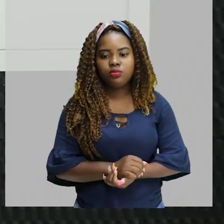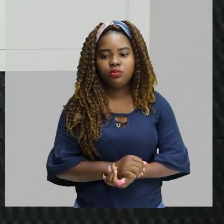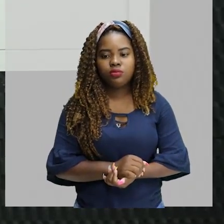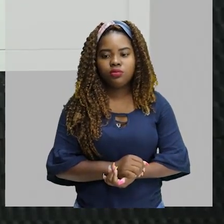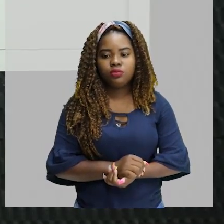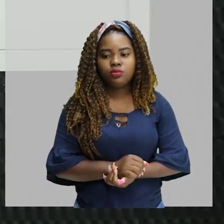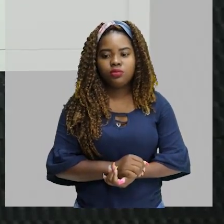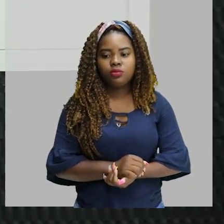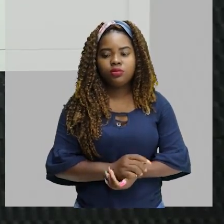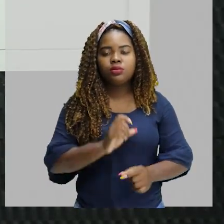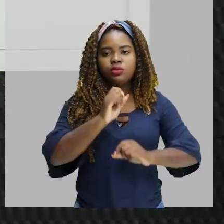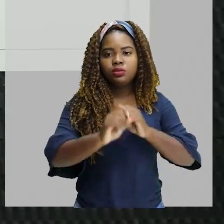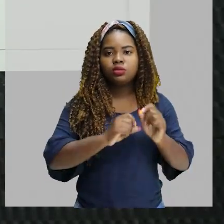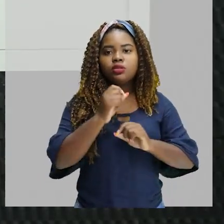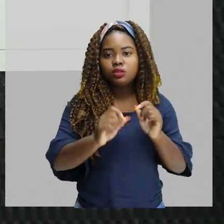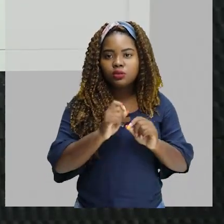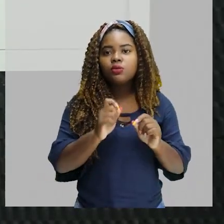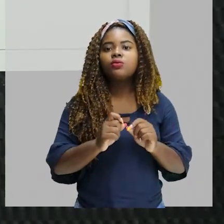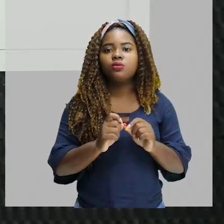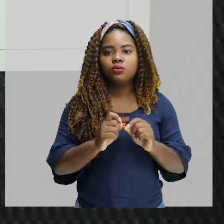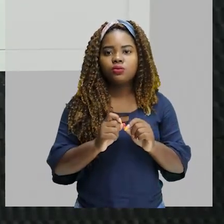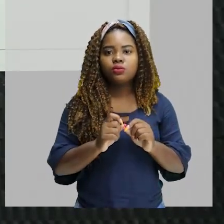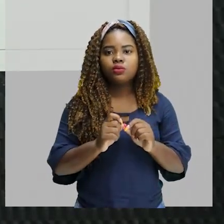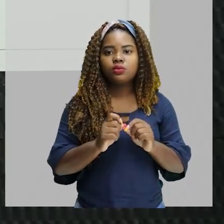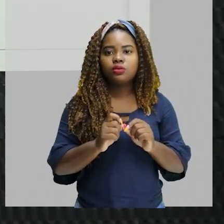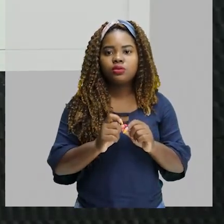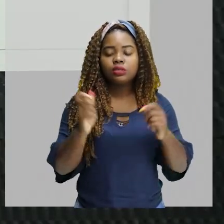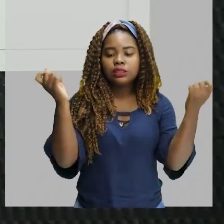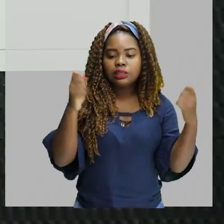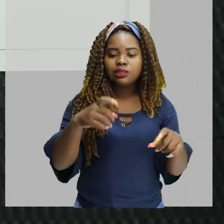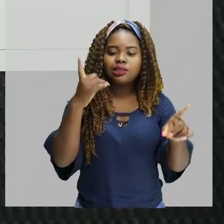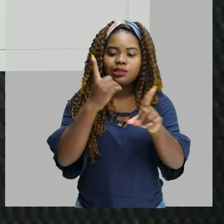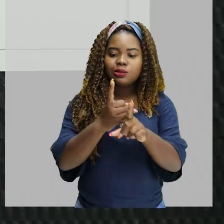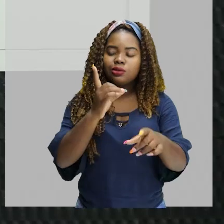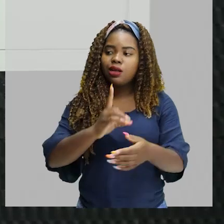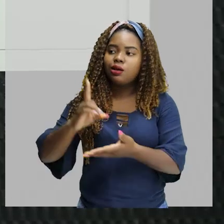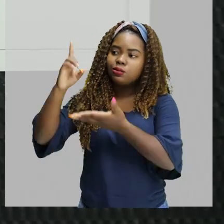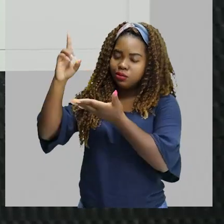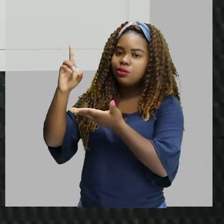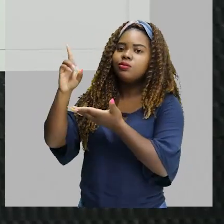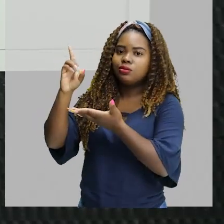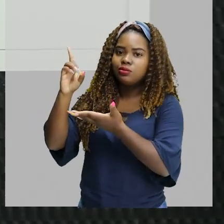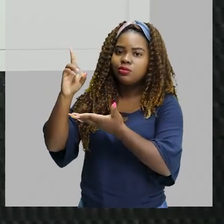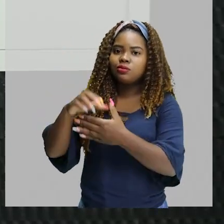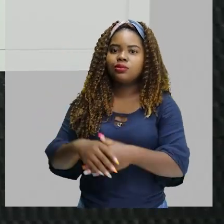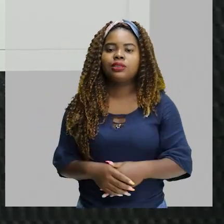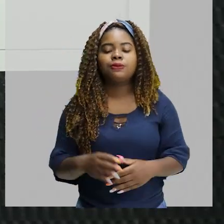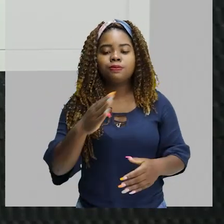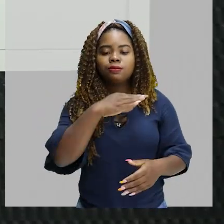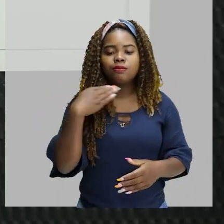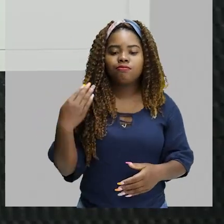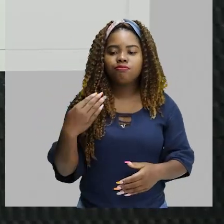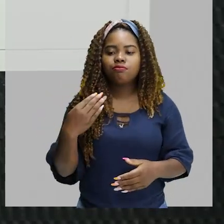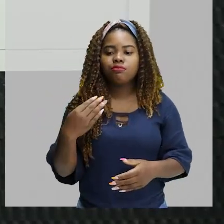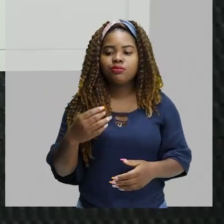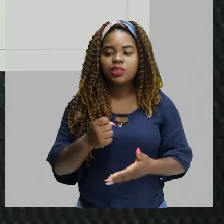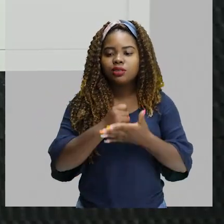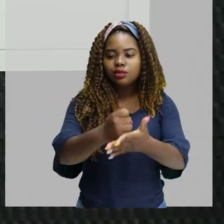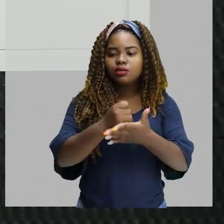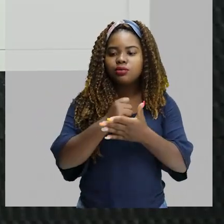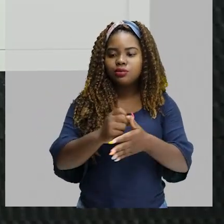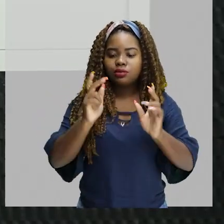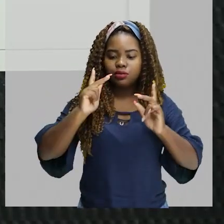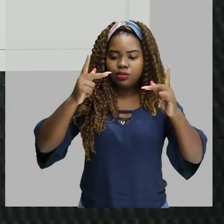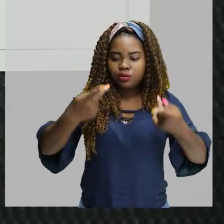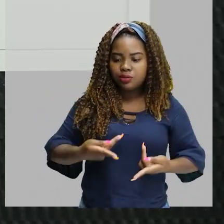levará até a presença de Deus novamente. Então, esta morte, certo? Conduz o ser humano à